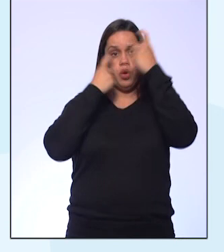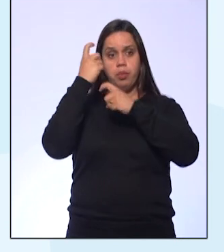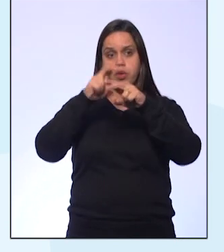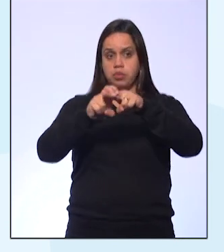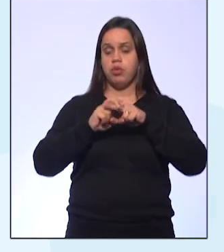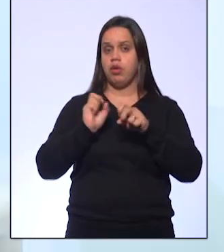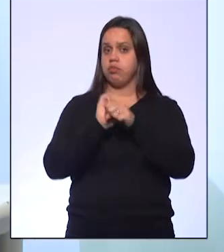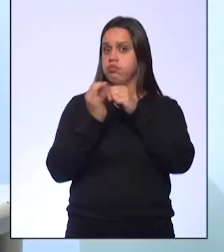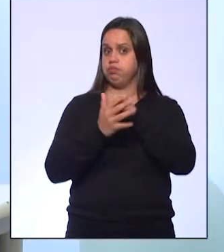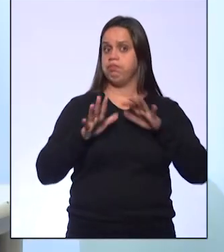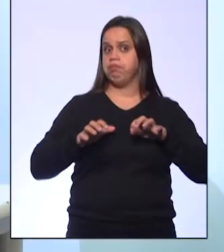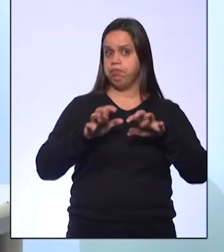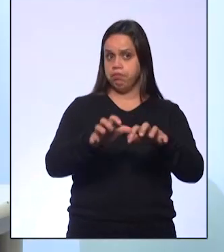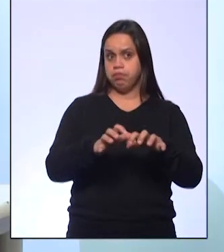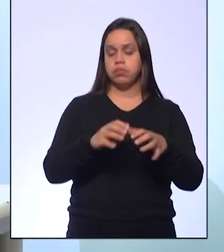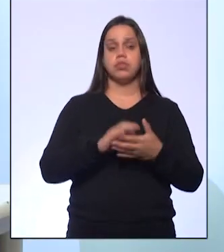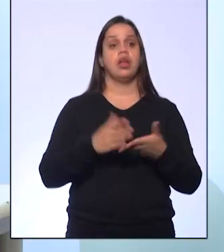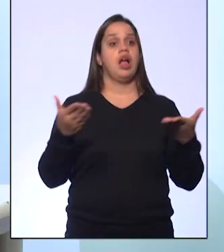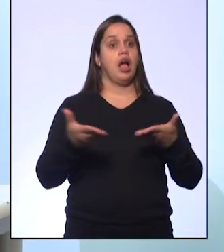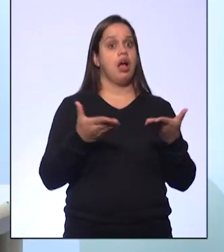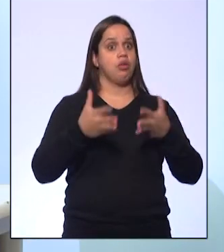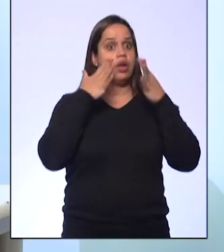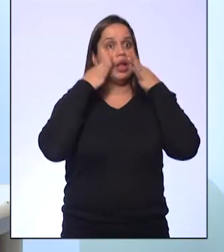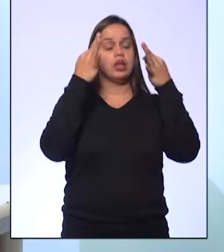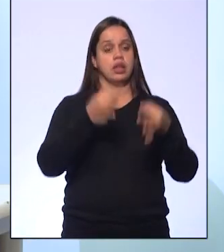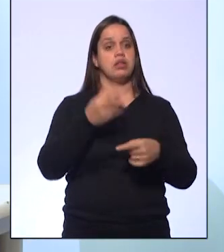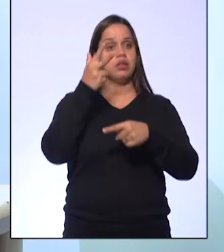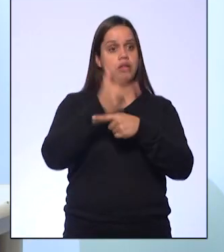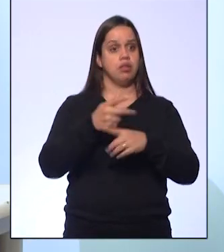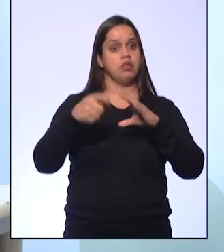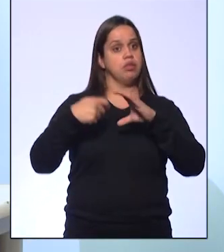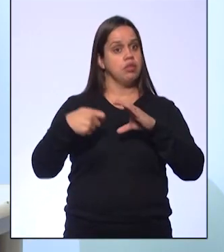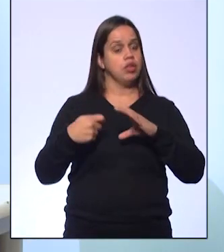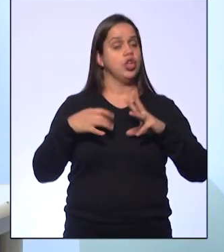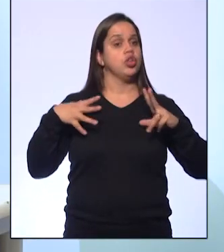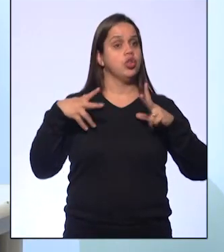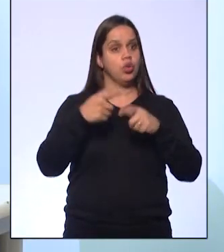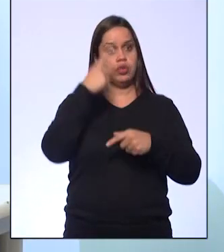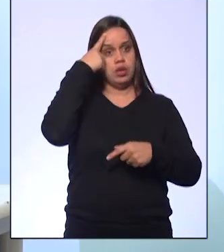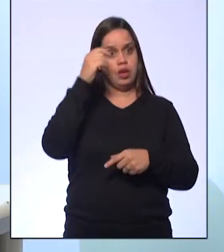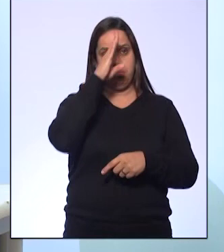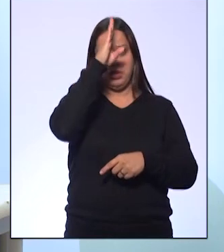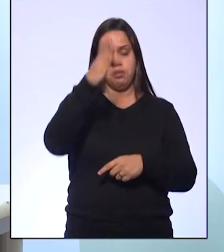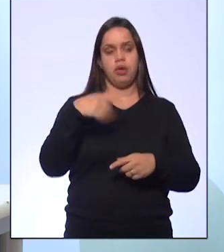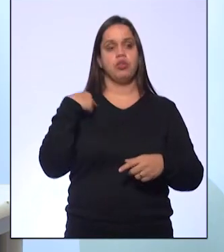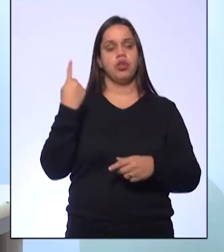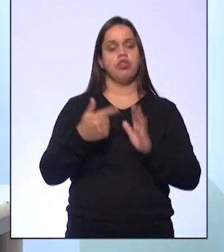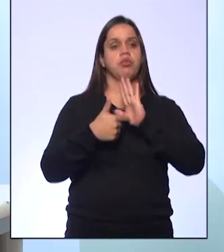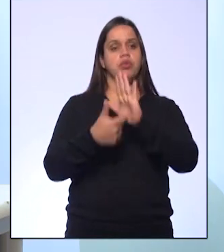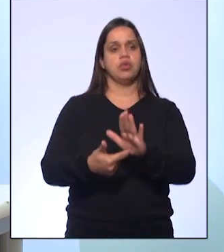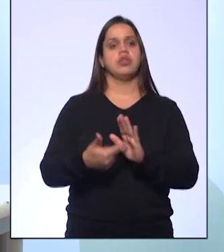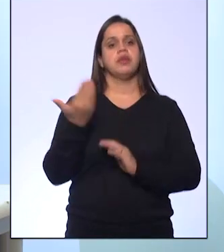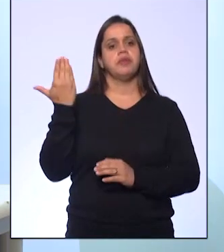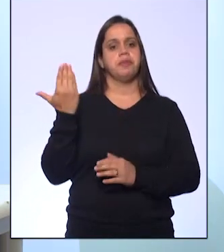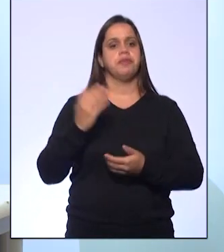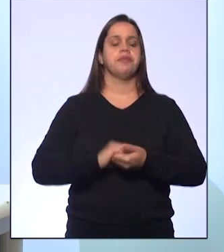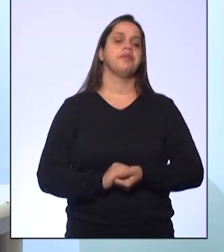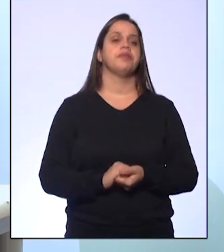pandemia? Então, agora fique atentos, anote as ideias principais que a gente vai exibir a